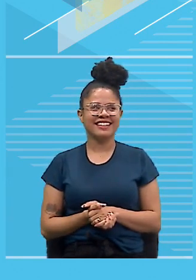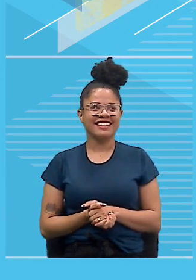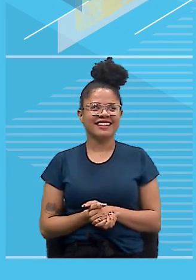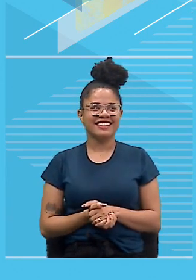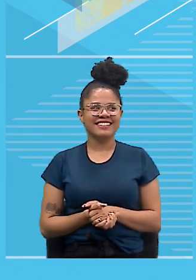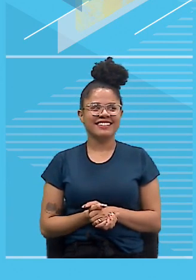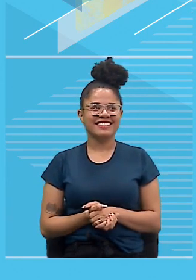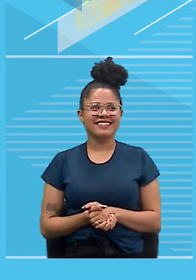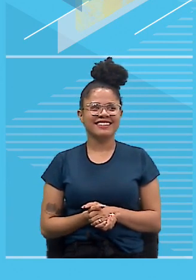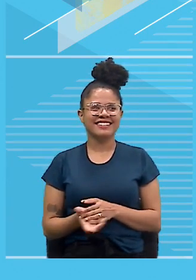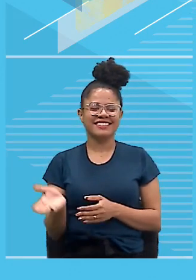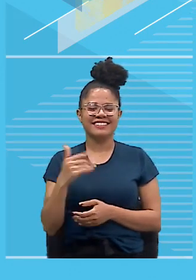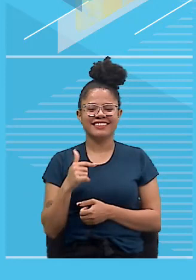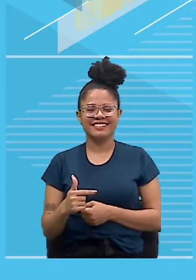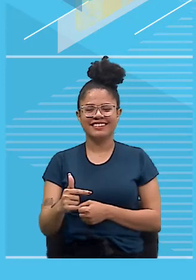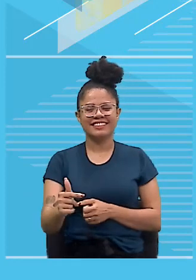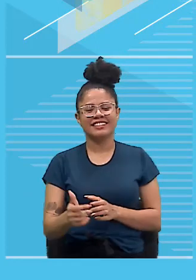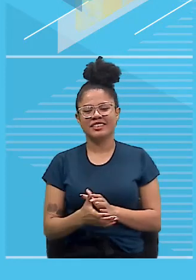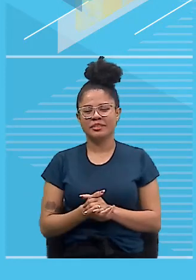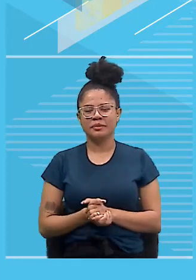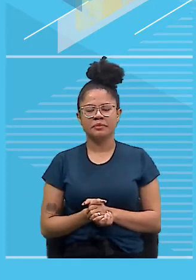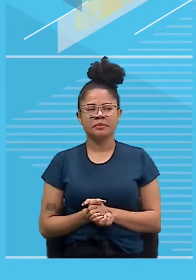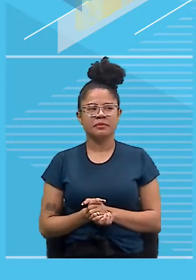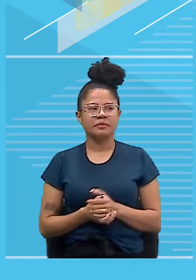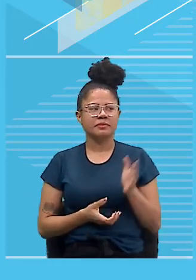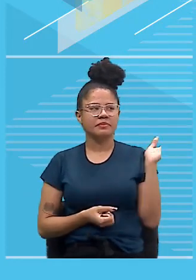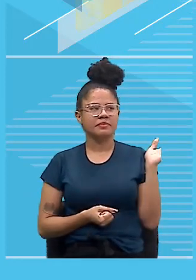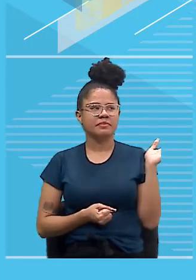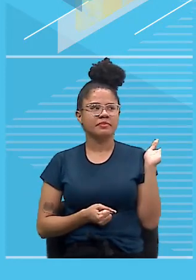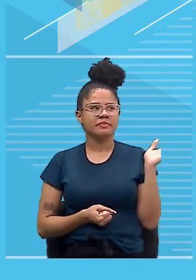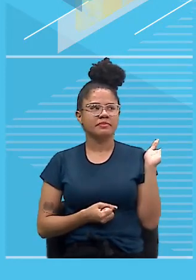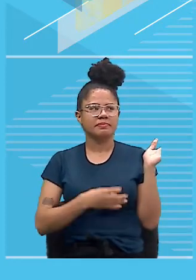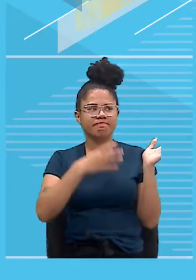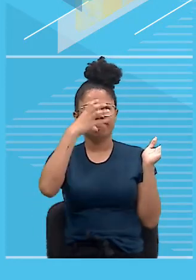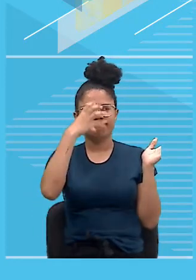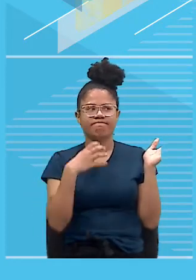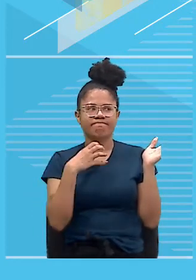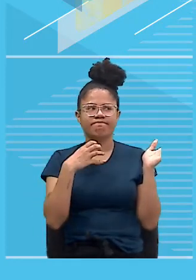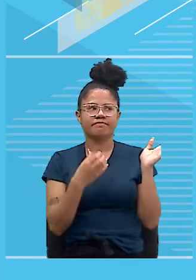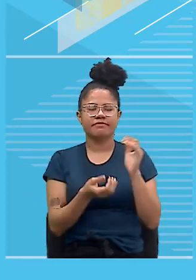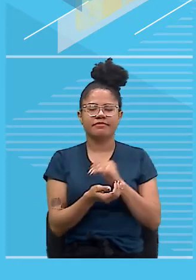Eita meu povo vamos embora olha aí que loucura isso aí